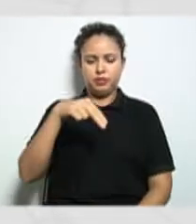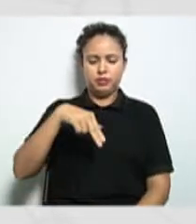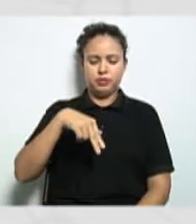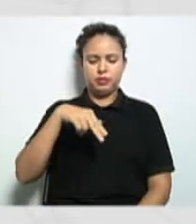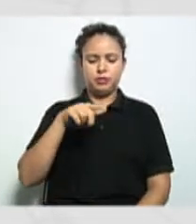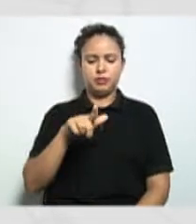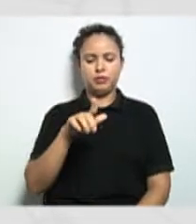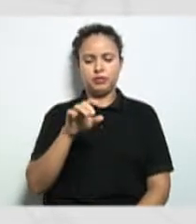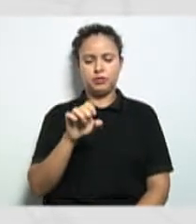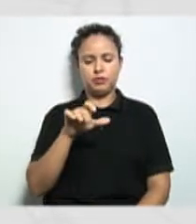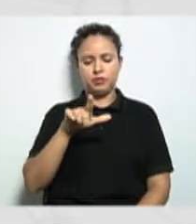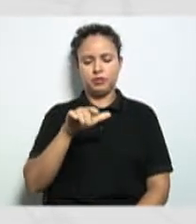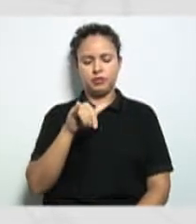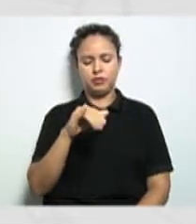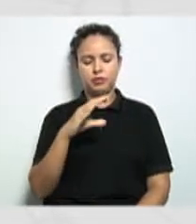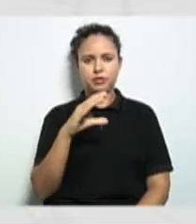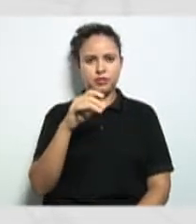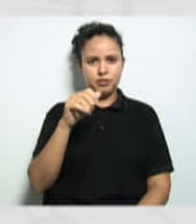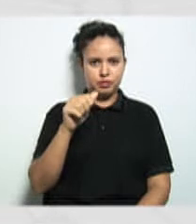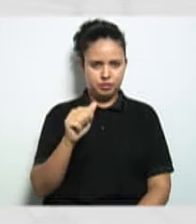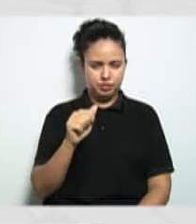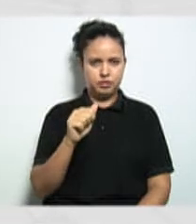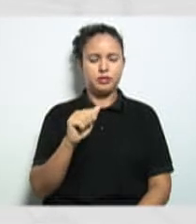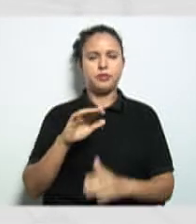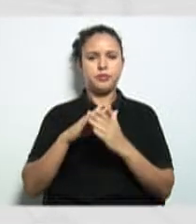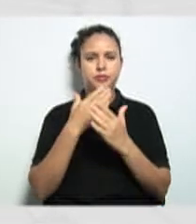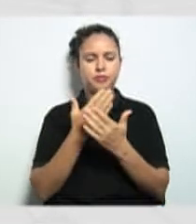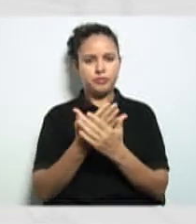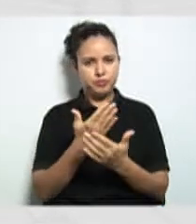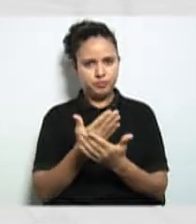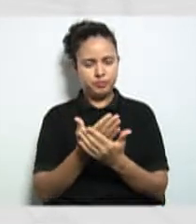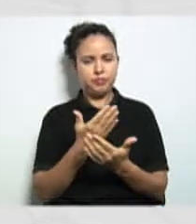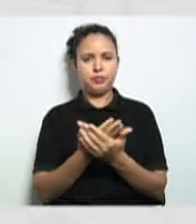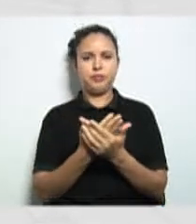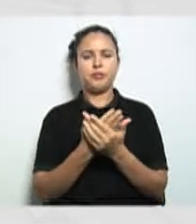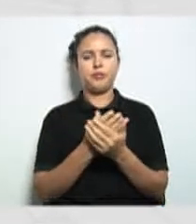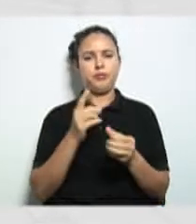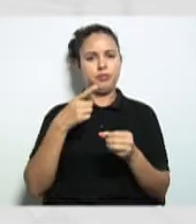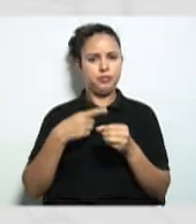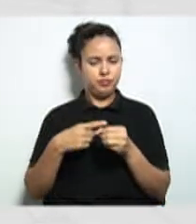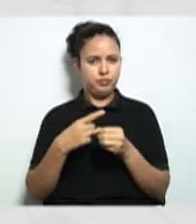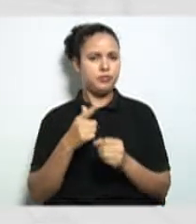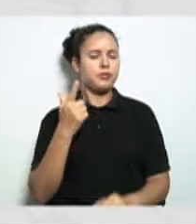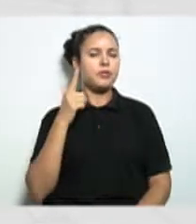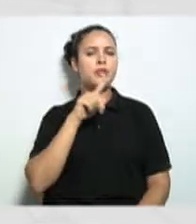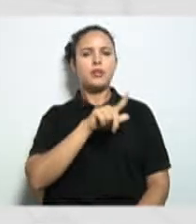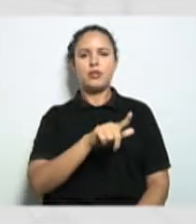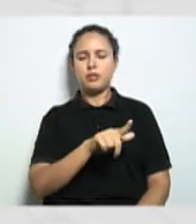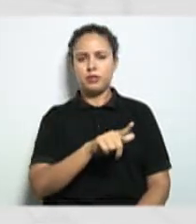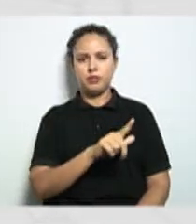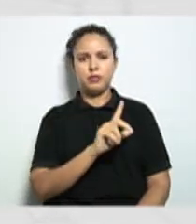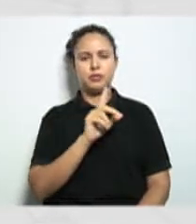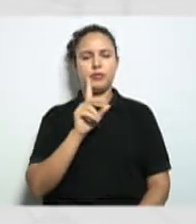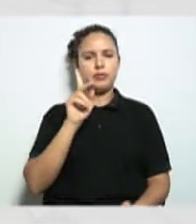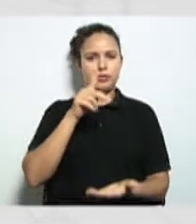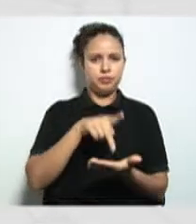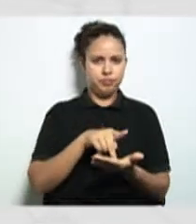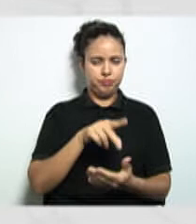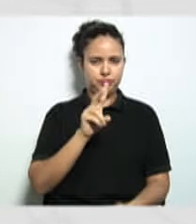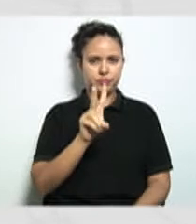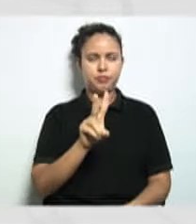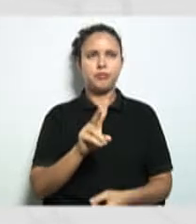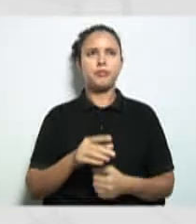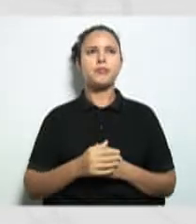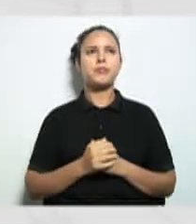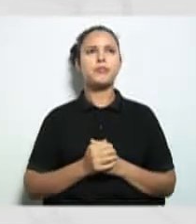professora Ana Márcia, lá da Escola Coronel Jorge Teixeira de Oliveira, ela acertou. Essa afirmativa é verdadeira. Então,